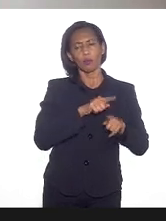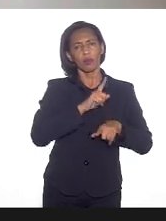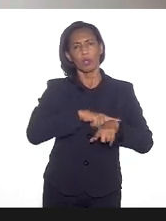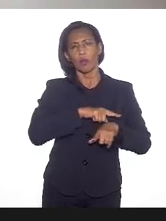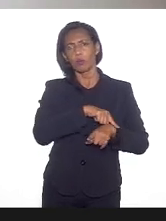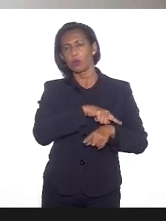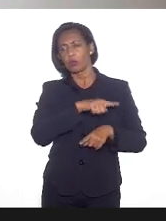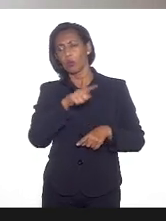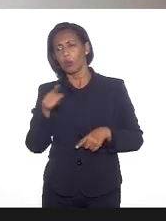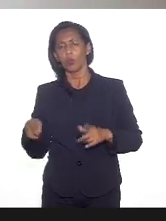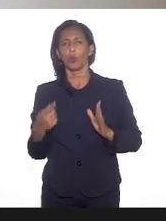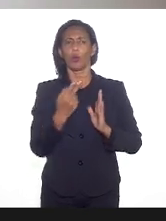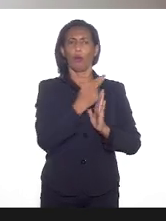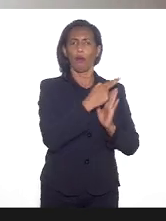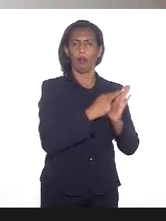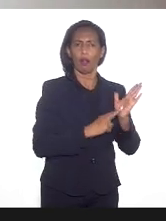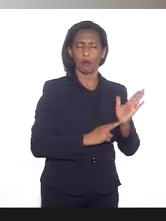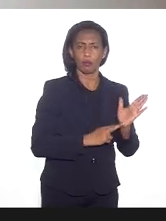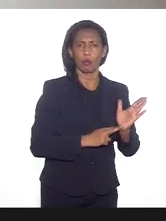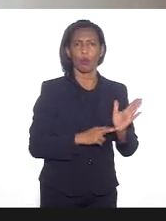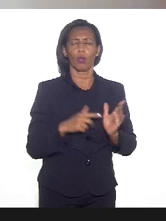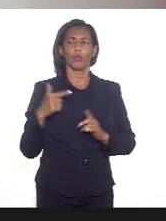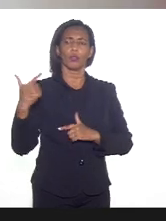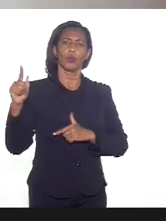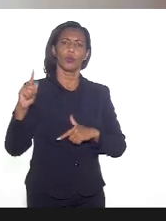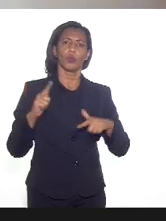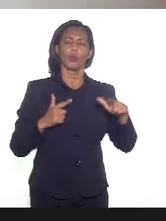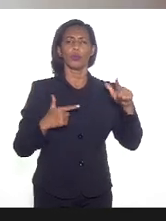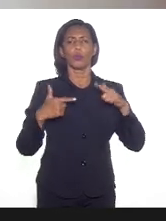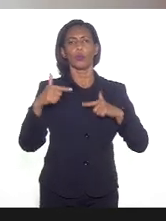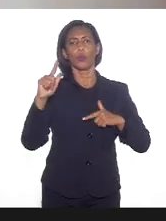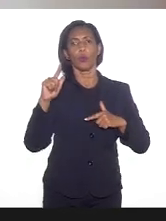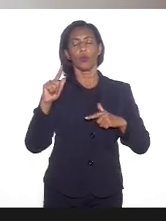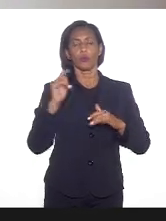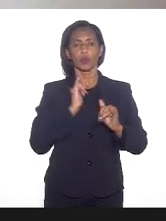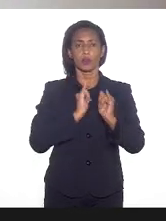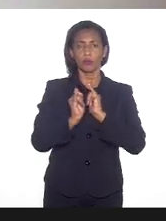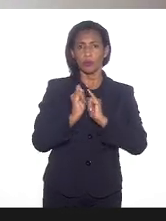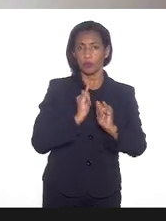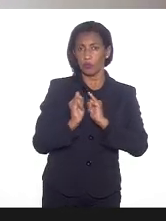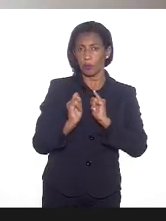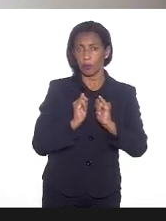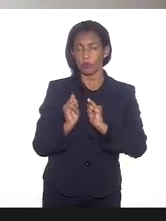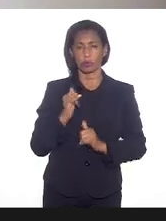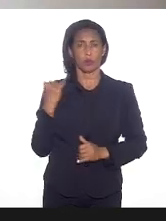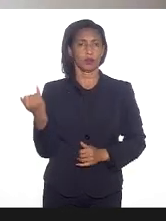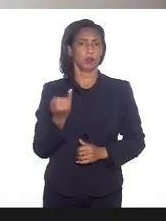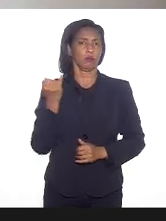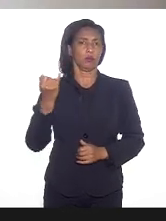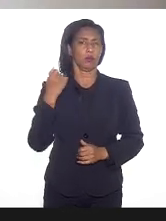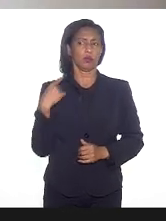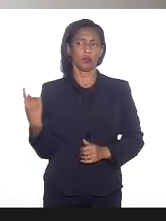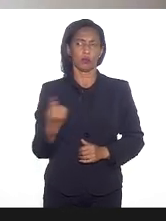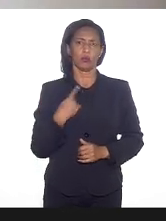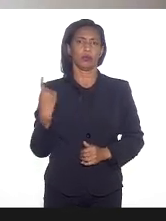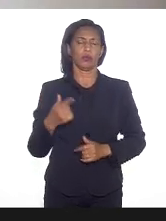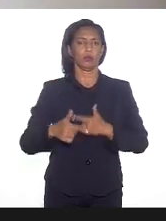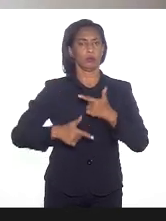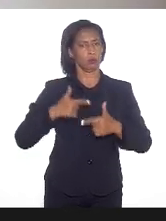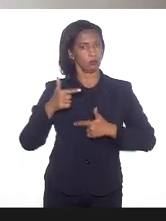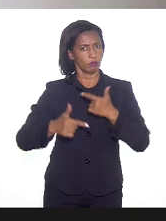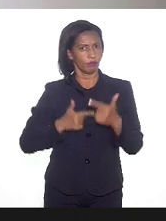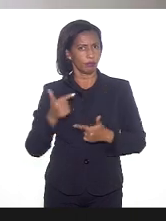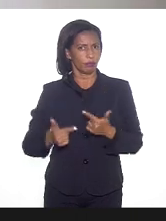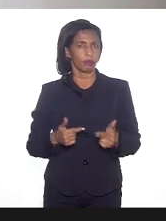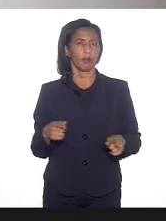subsidiado com relatórios e com outras informações que fundamentaram os nossos trabalhos. Cabe